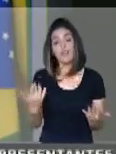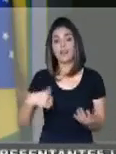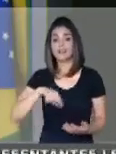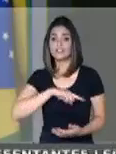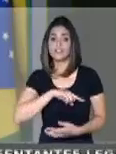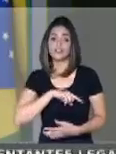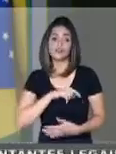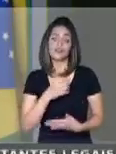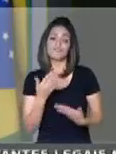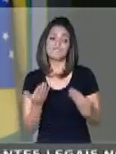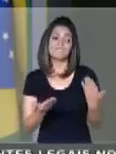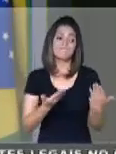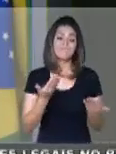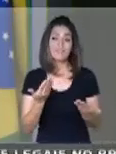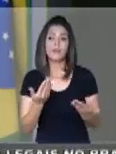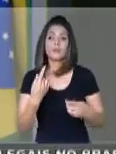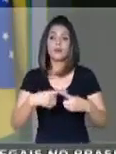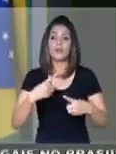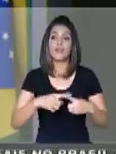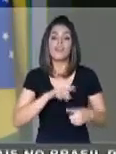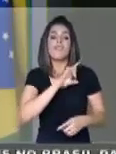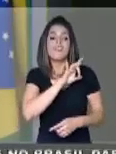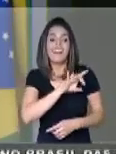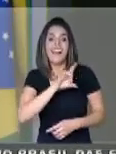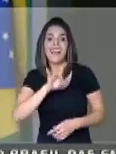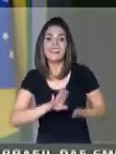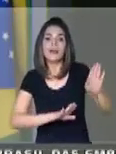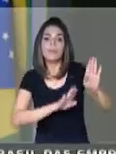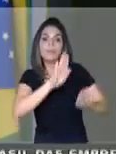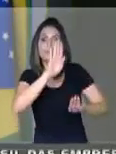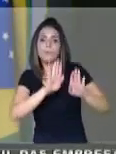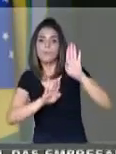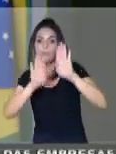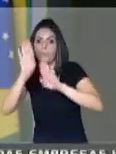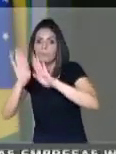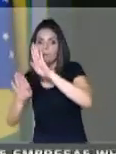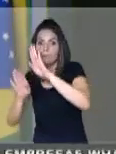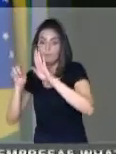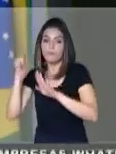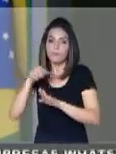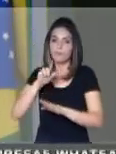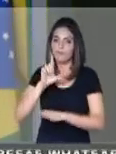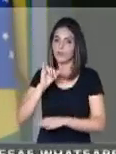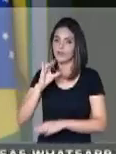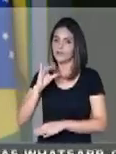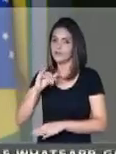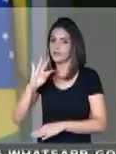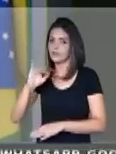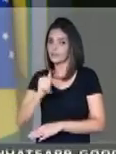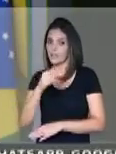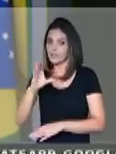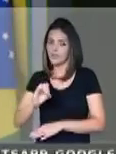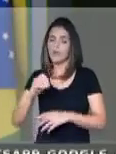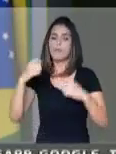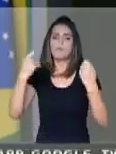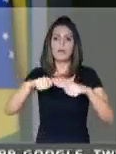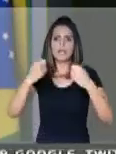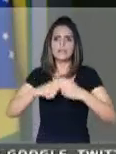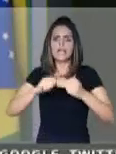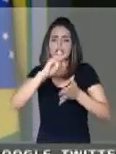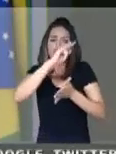que precisa, em cada certame, ser devidamente argumentado, ser